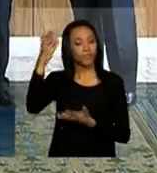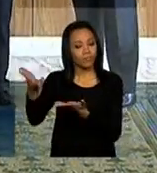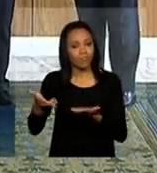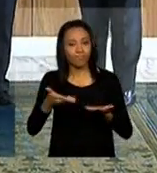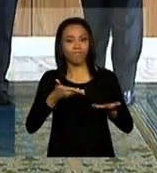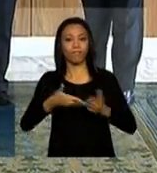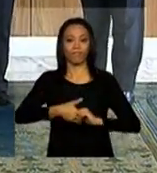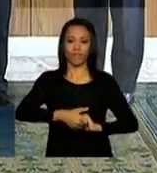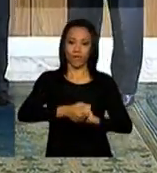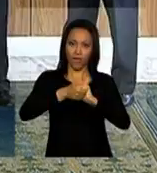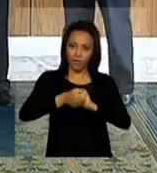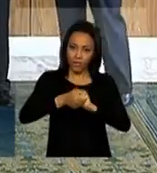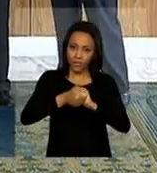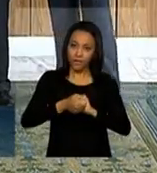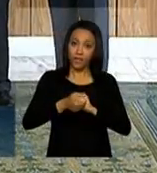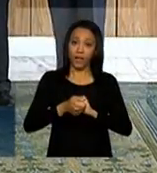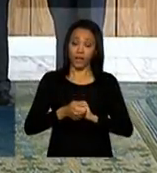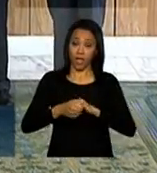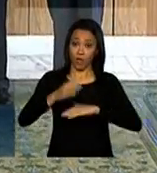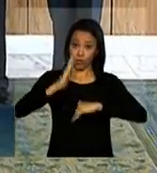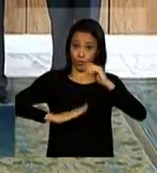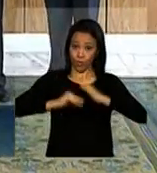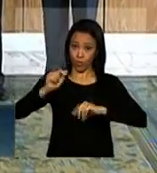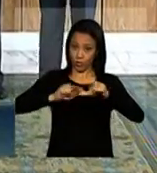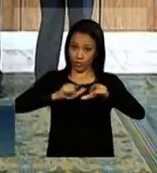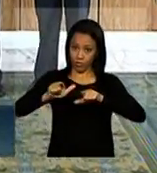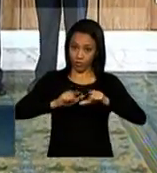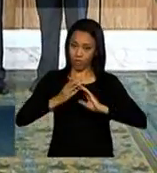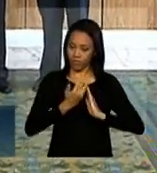apresentada à equipe do embaixador do Kuwait.